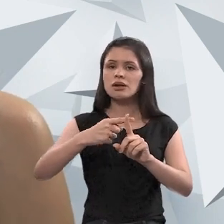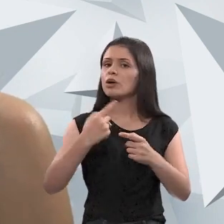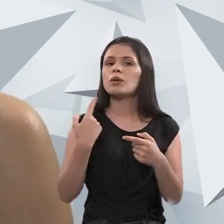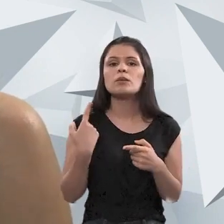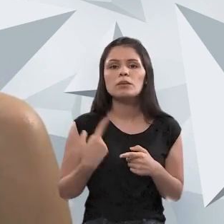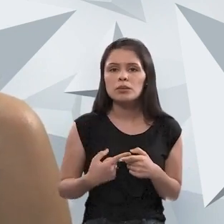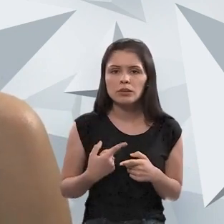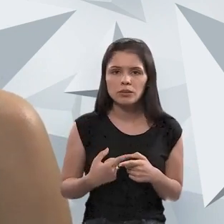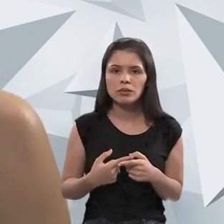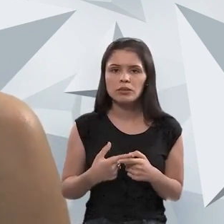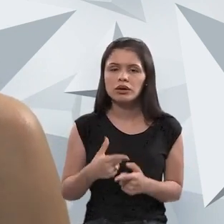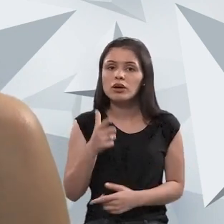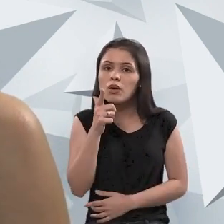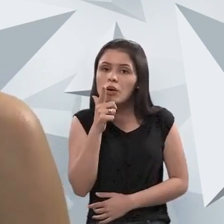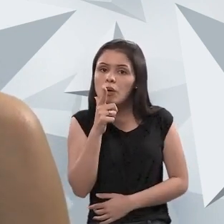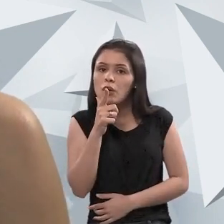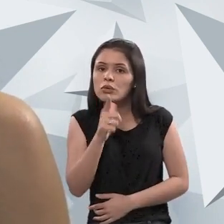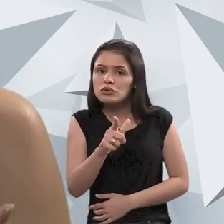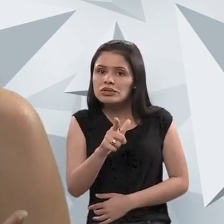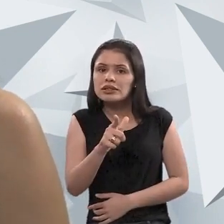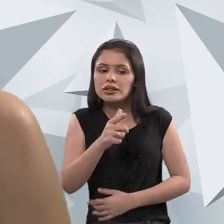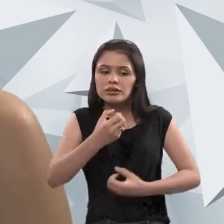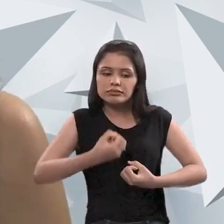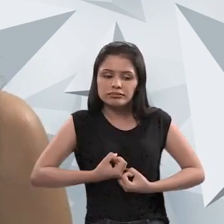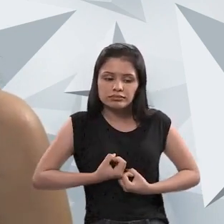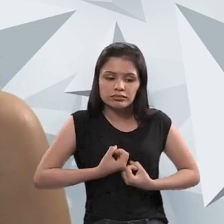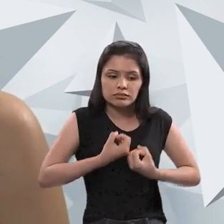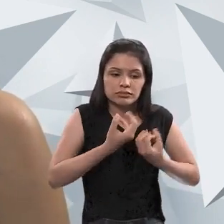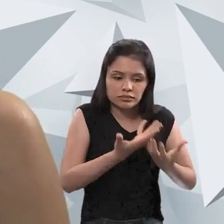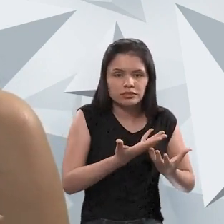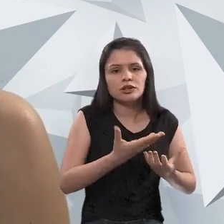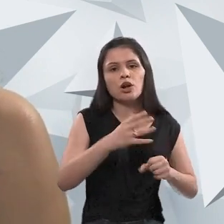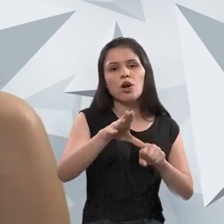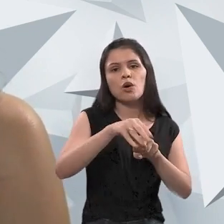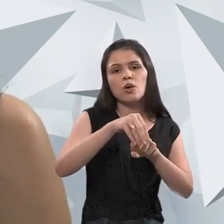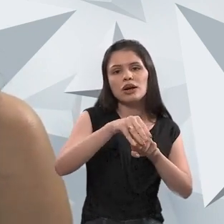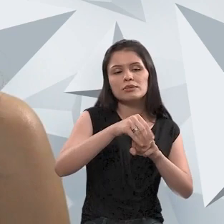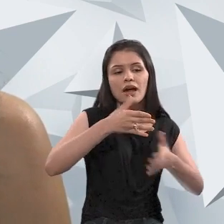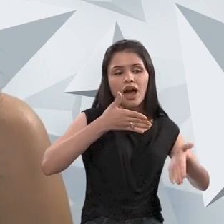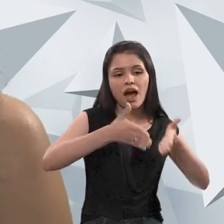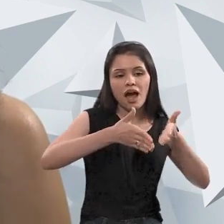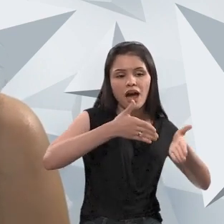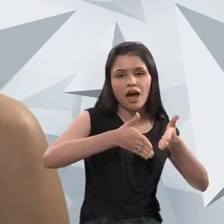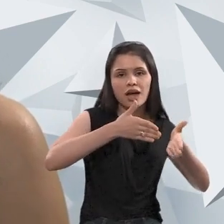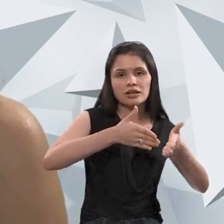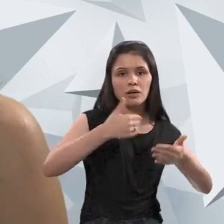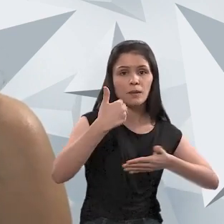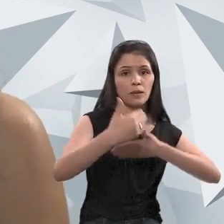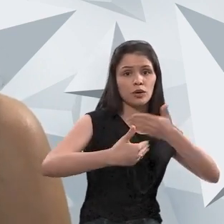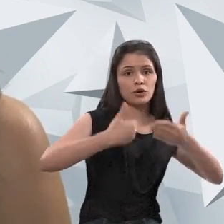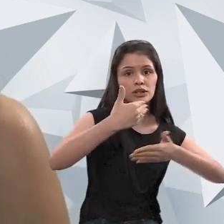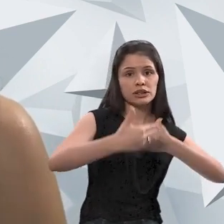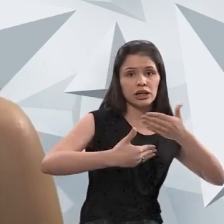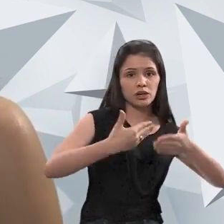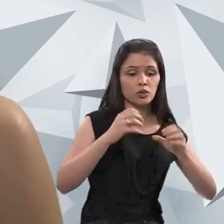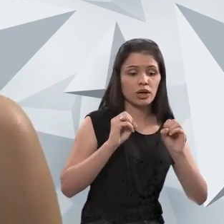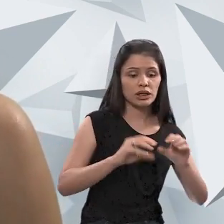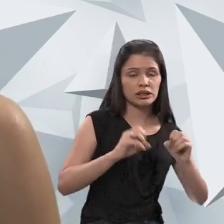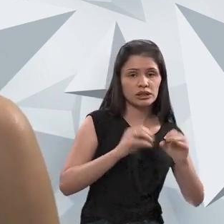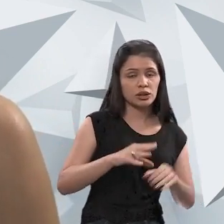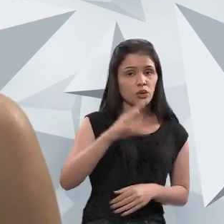ele possa, de fato, propiciar esse conhecimento e acesso aos processos